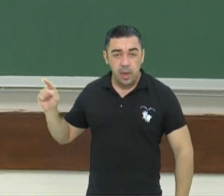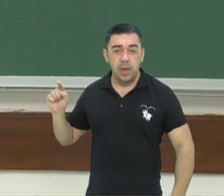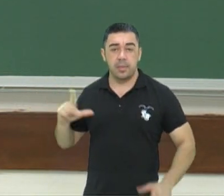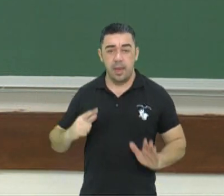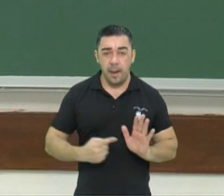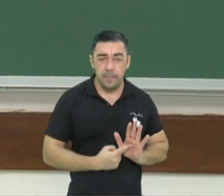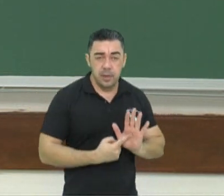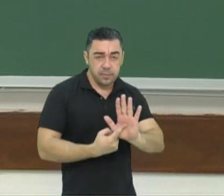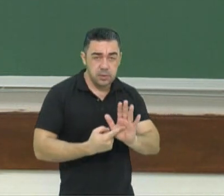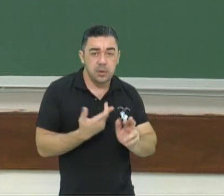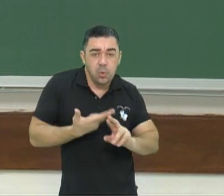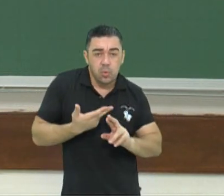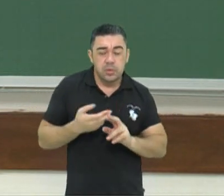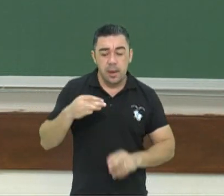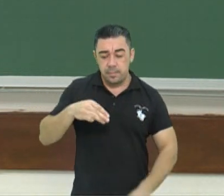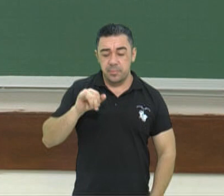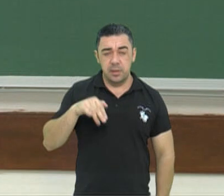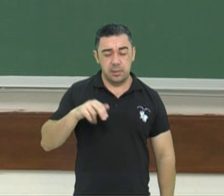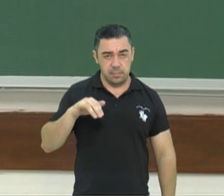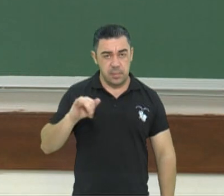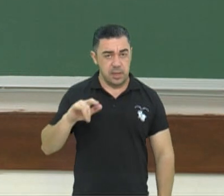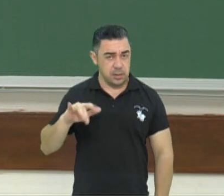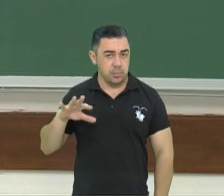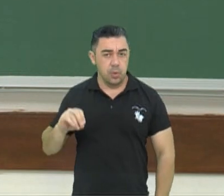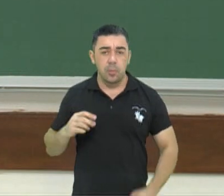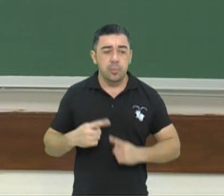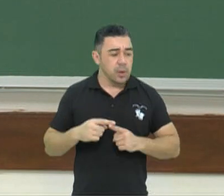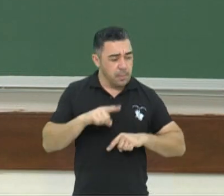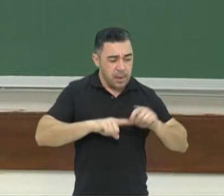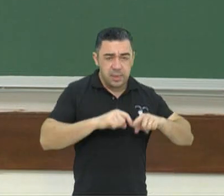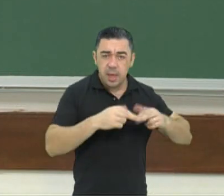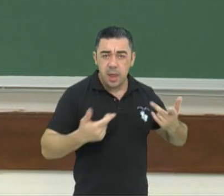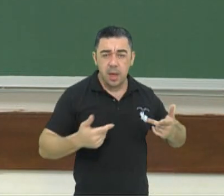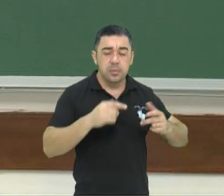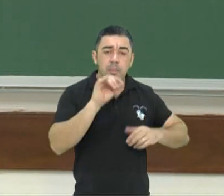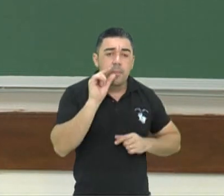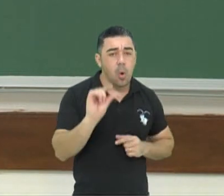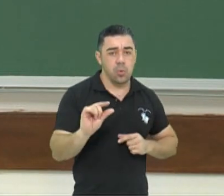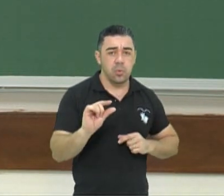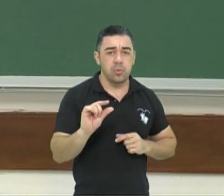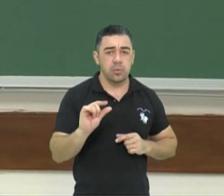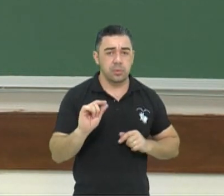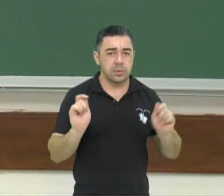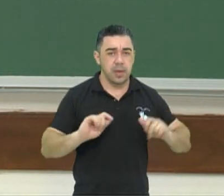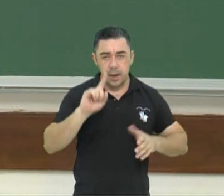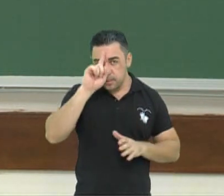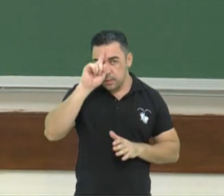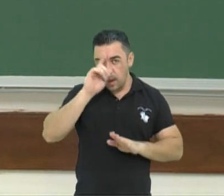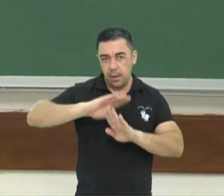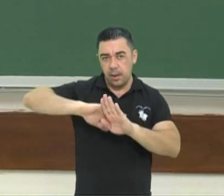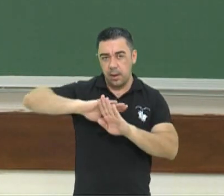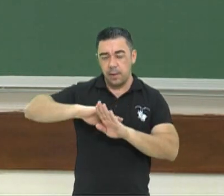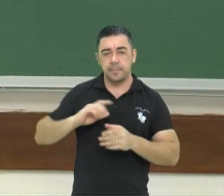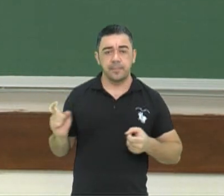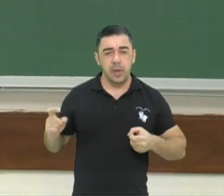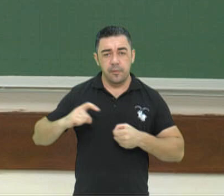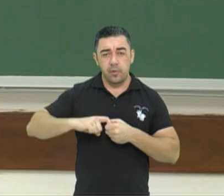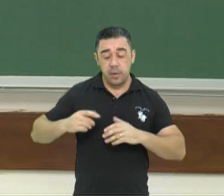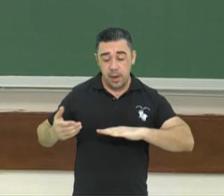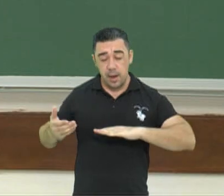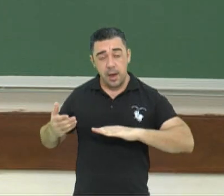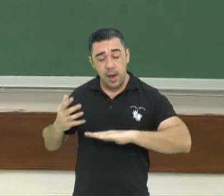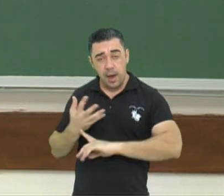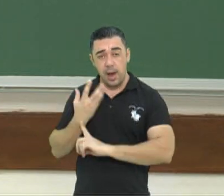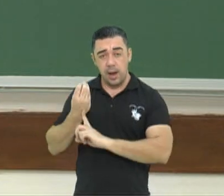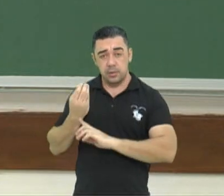muito minimalismo porque eles muitas vezes contam com poucas coisas para surtir uma ideia. Agora, voltando com relação à arte contemporânea. O que